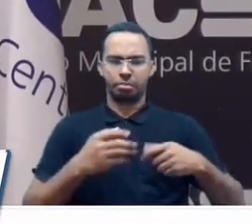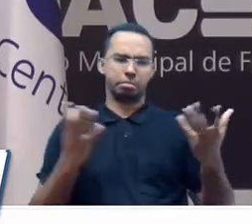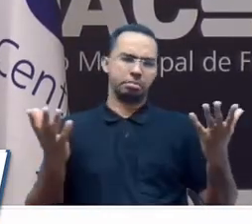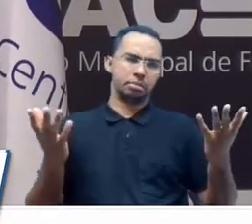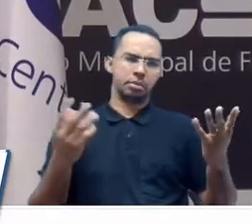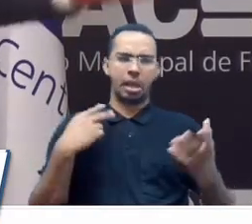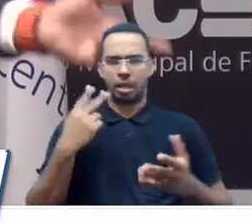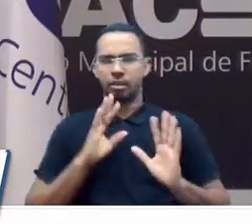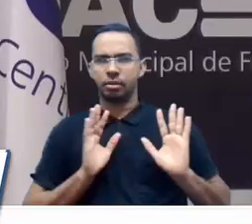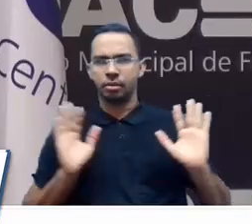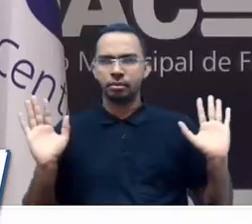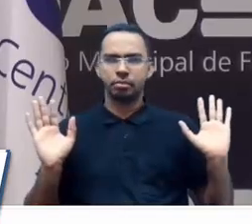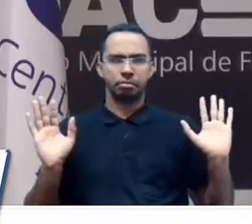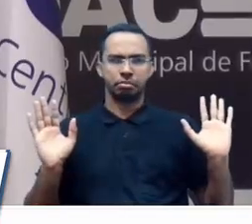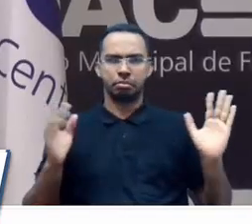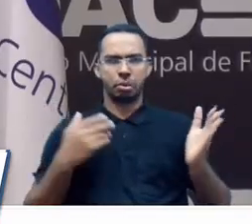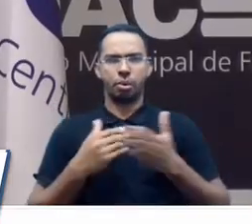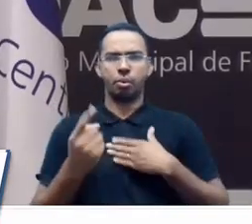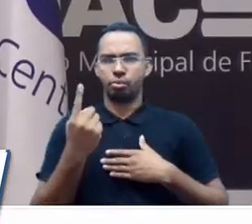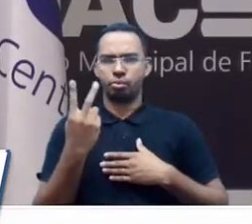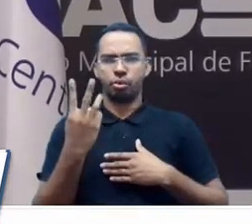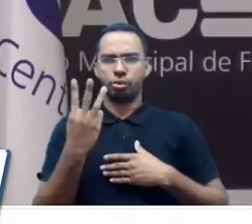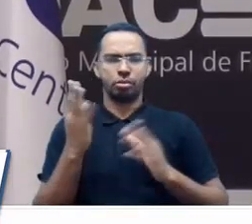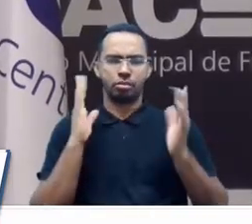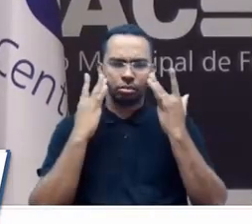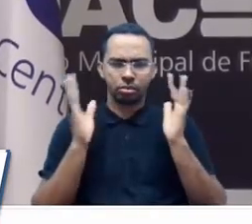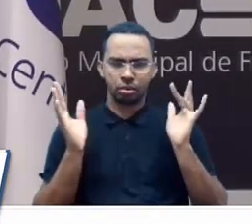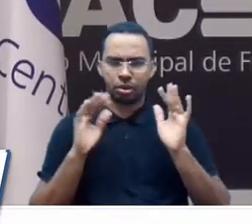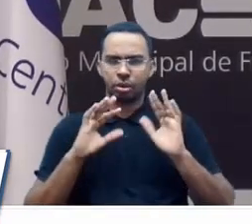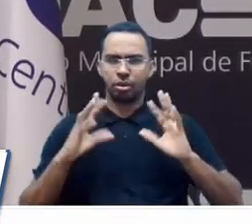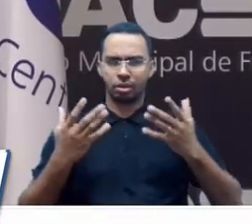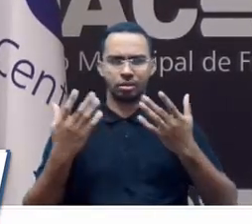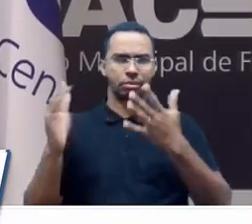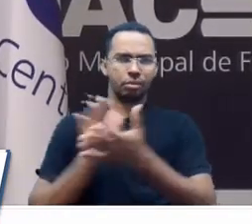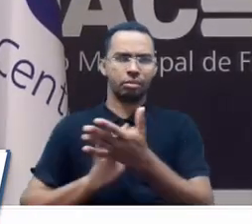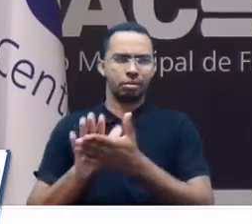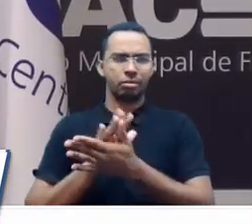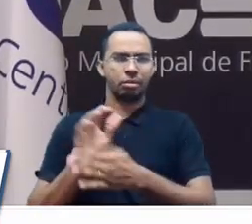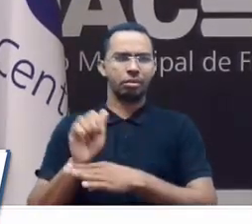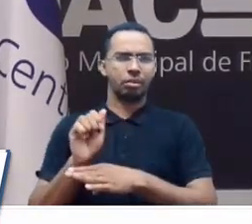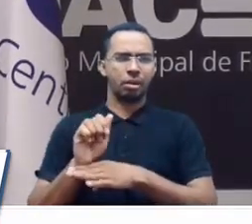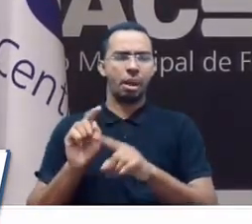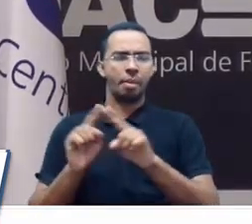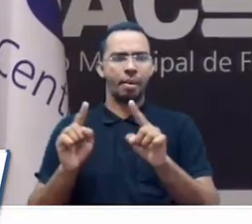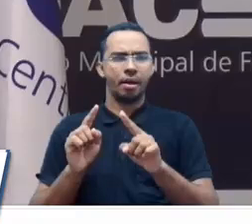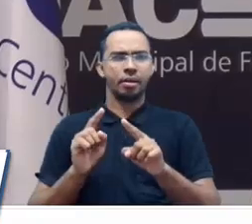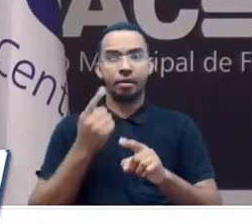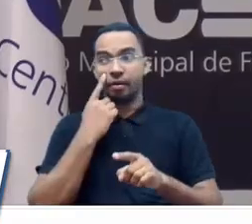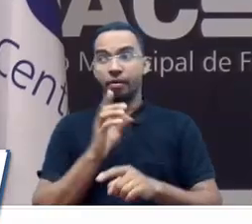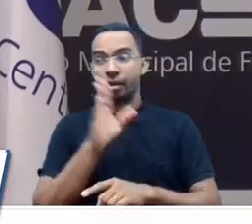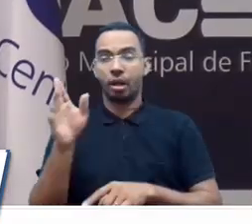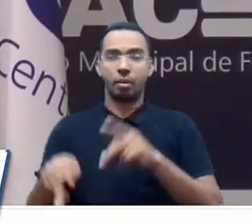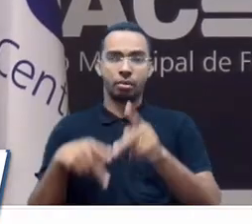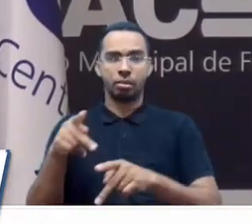vereadores, não importa se tem 1, 2, 3, todo mundo quer que nem tenha assessor. Agora vai na população pobre, na